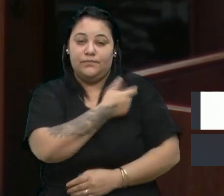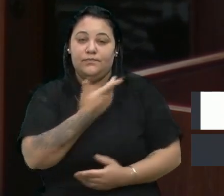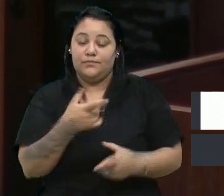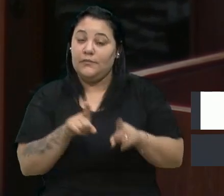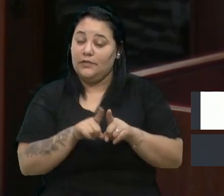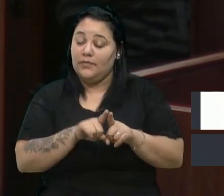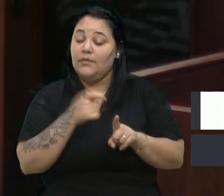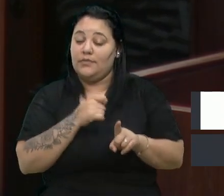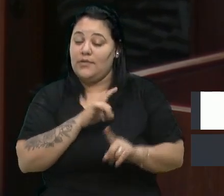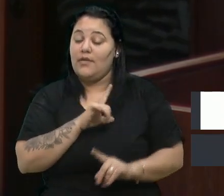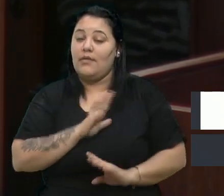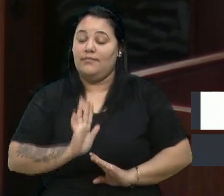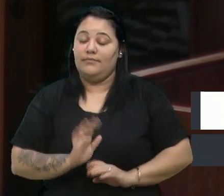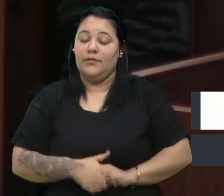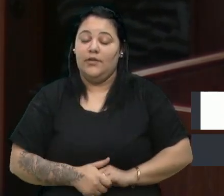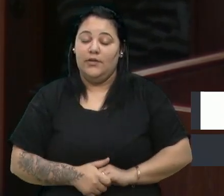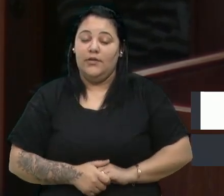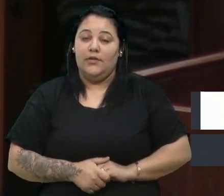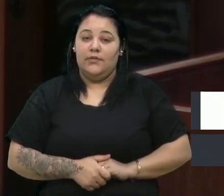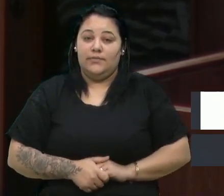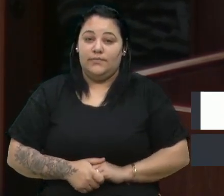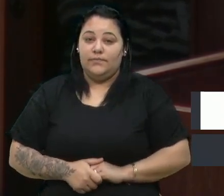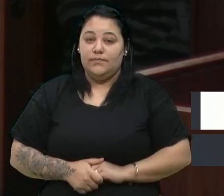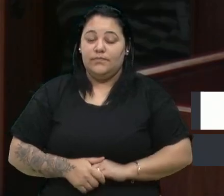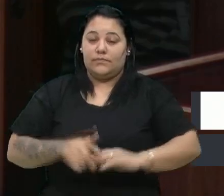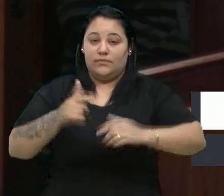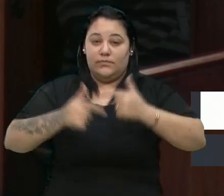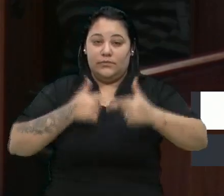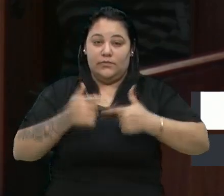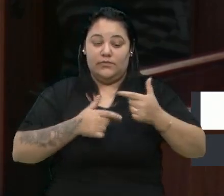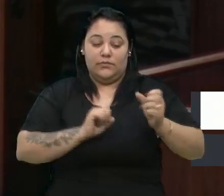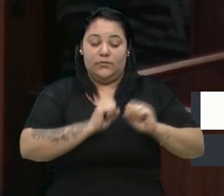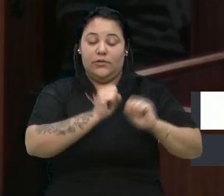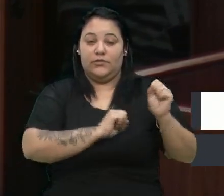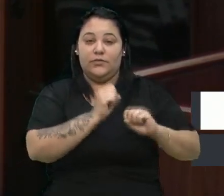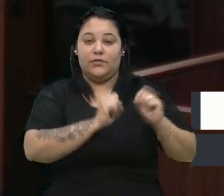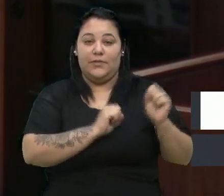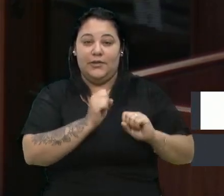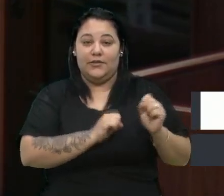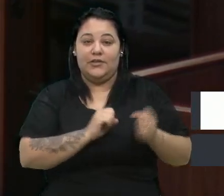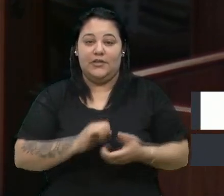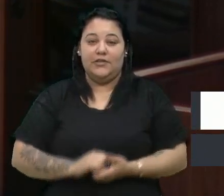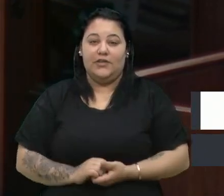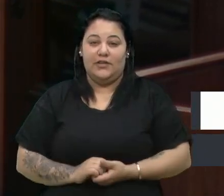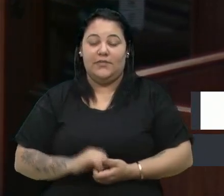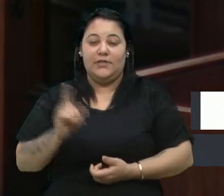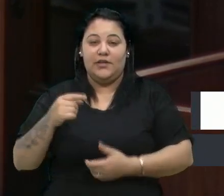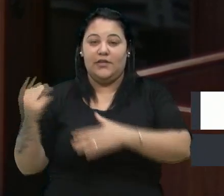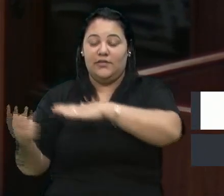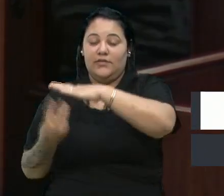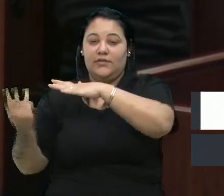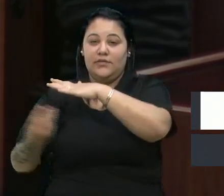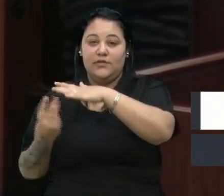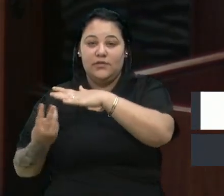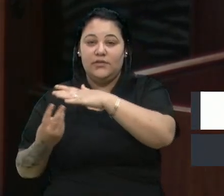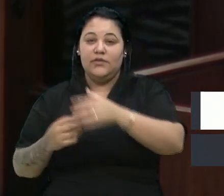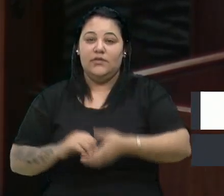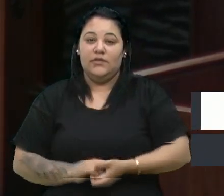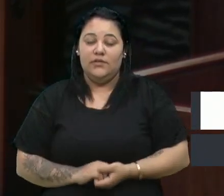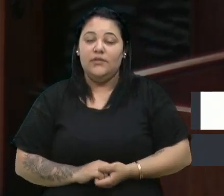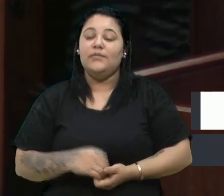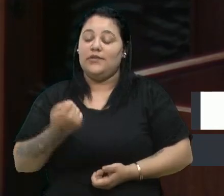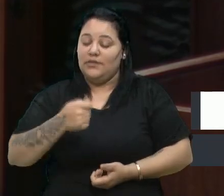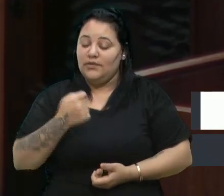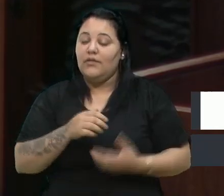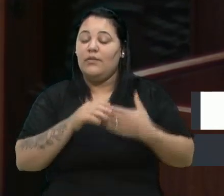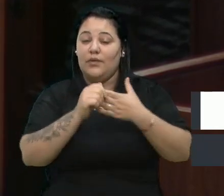Né? Fiscalização. Tem que fiscalizar o trabalho de uma empresa terceirizada pela autarquia.